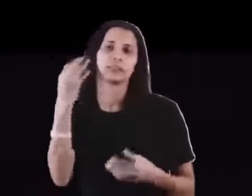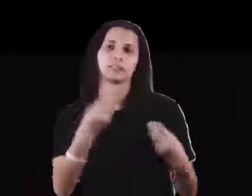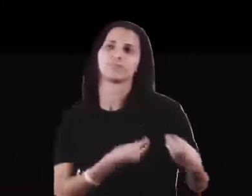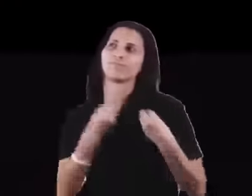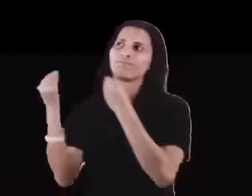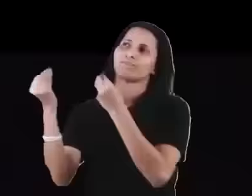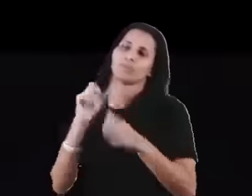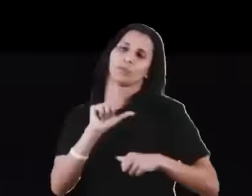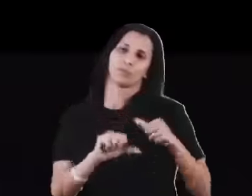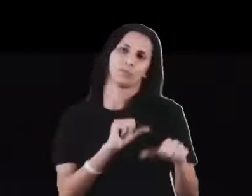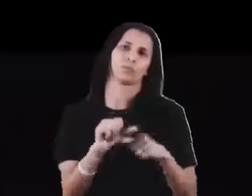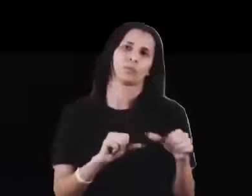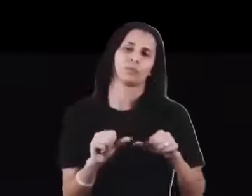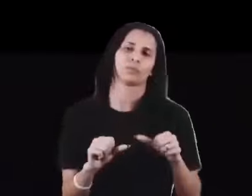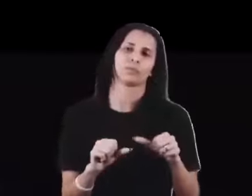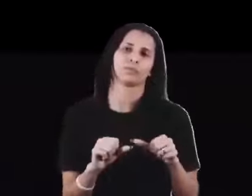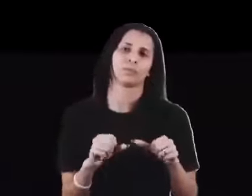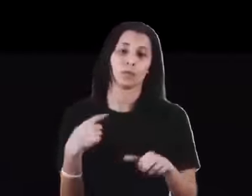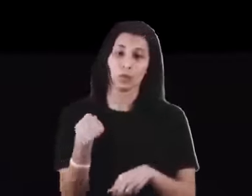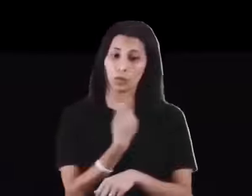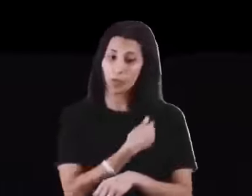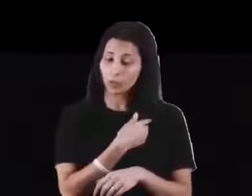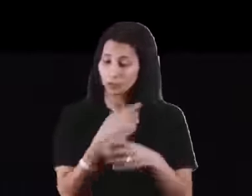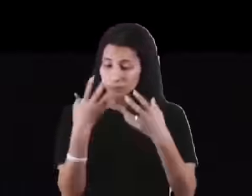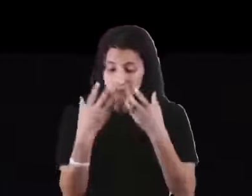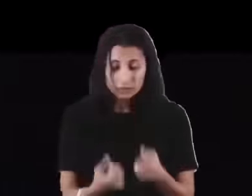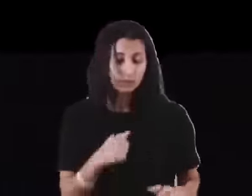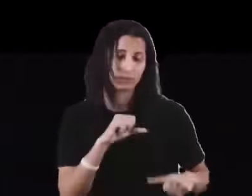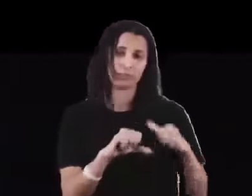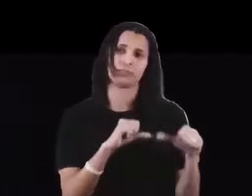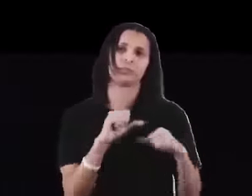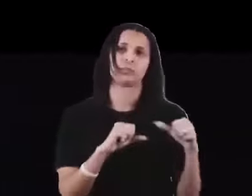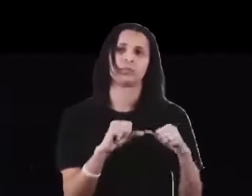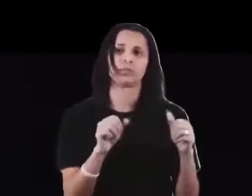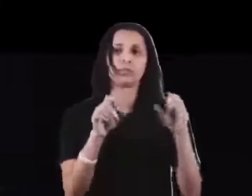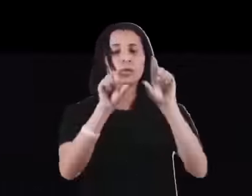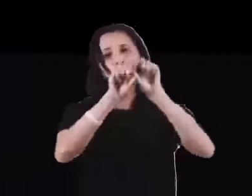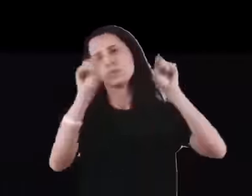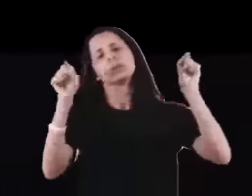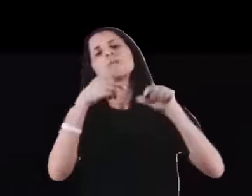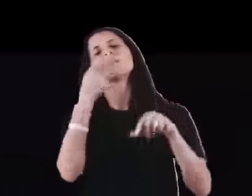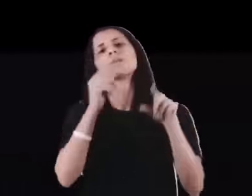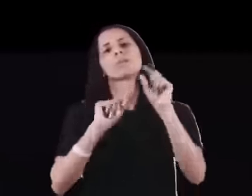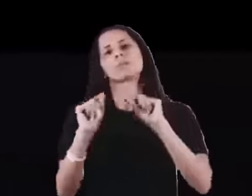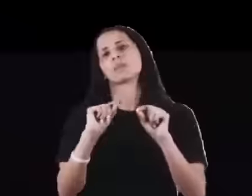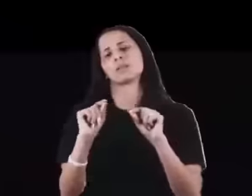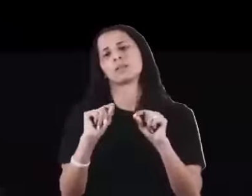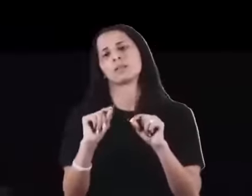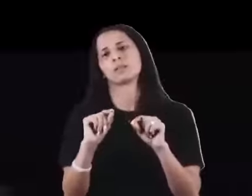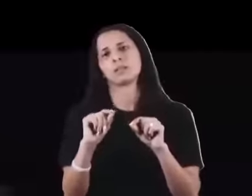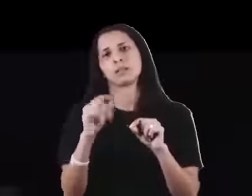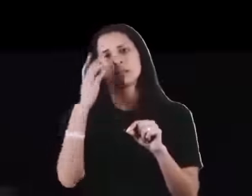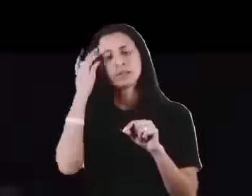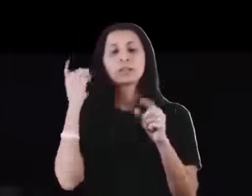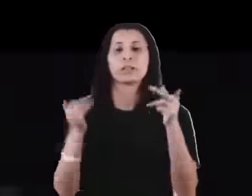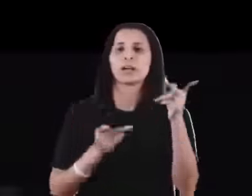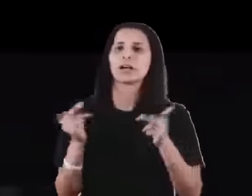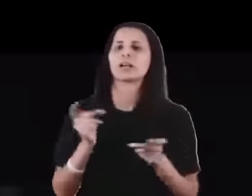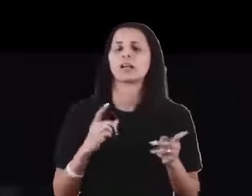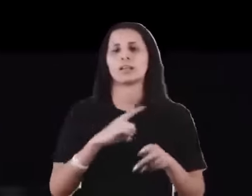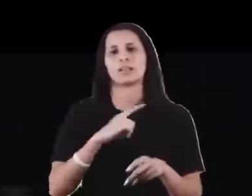minha gente o texto diz que ela tinha o que ela tinha um